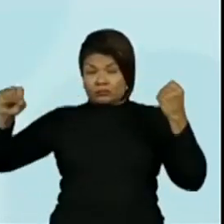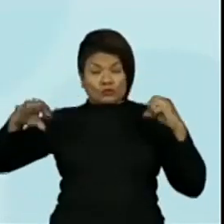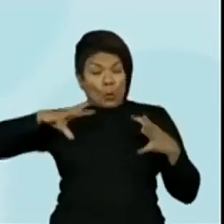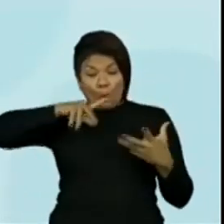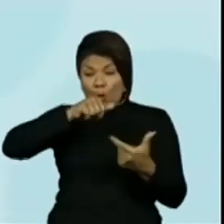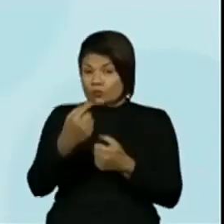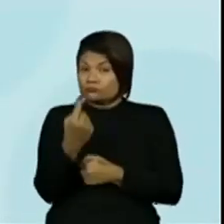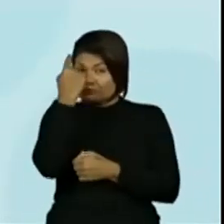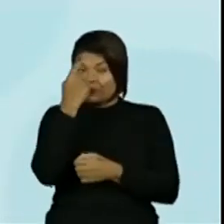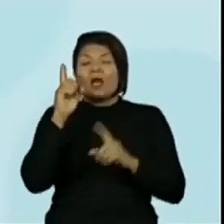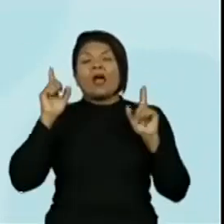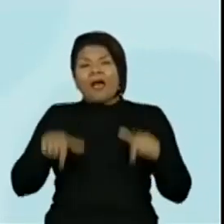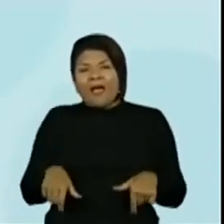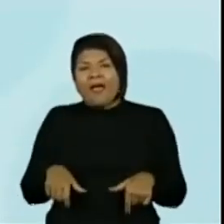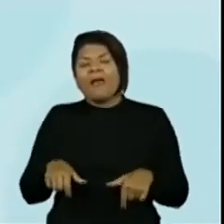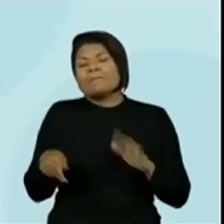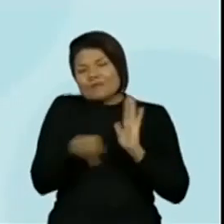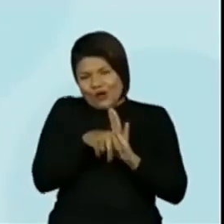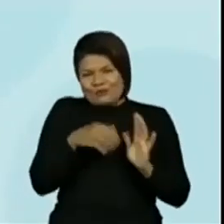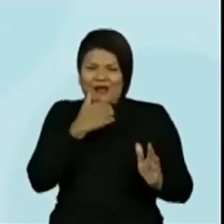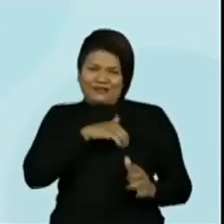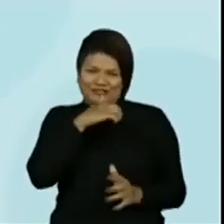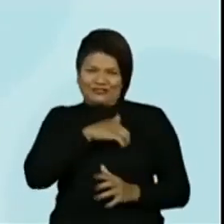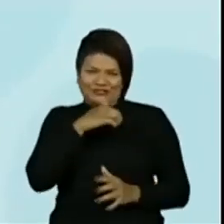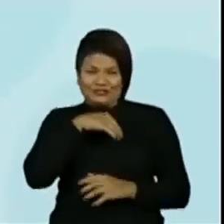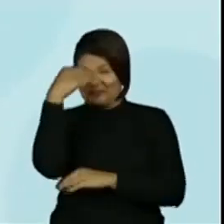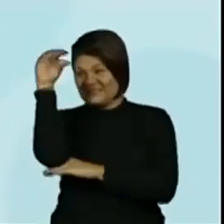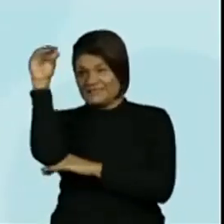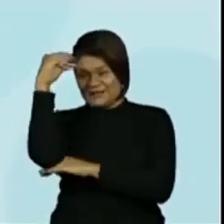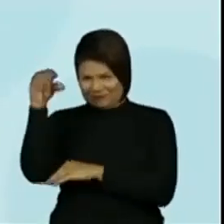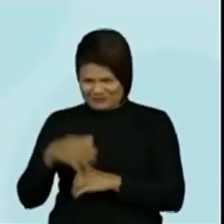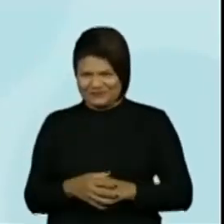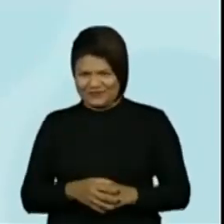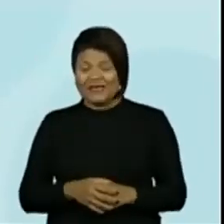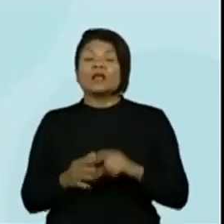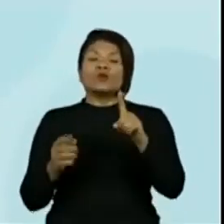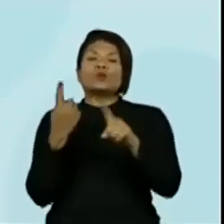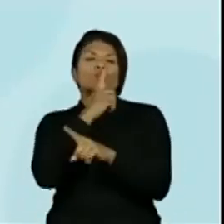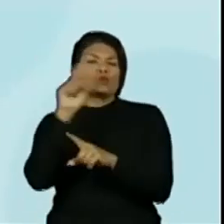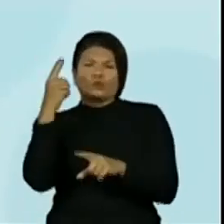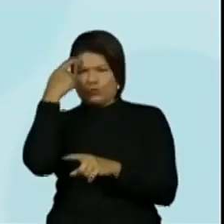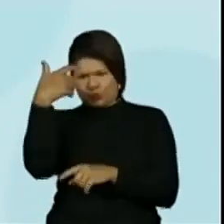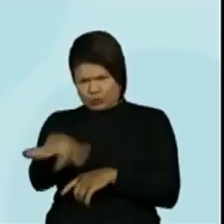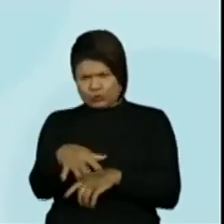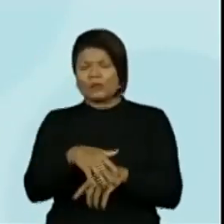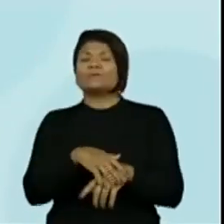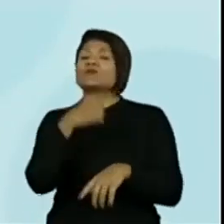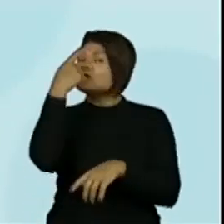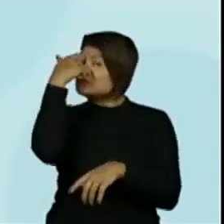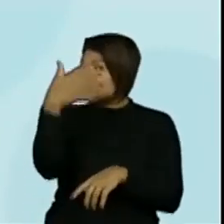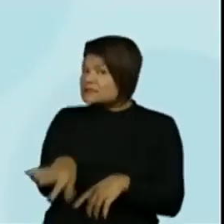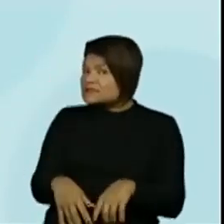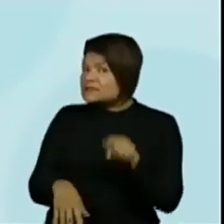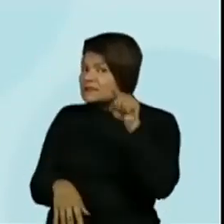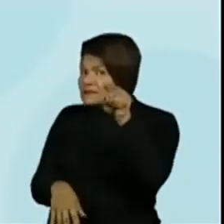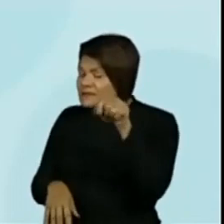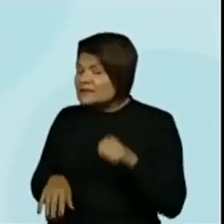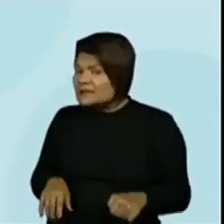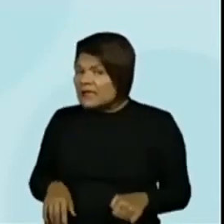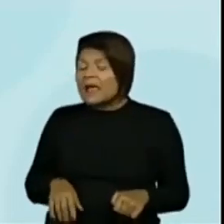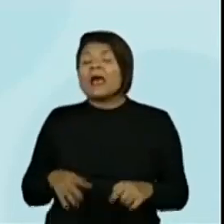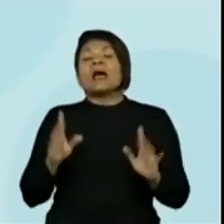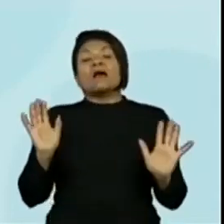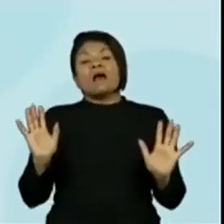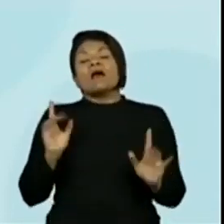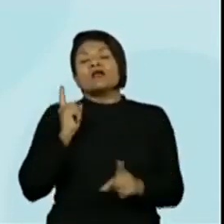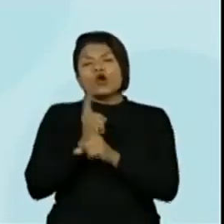de Argentinossauro? E o nosso último Você Sabia? Você sabia que foram encontradas